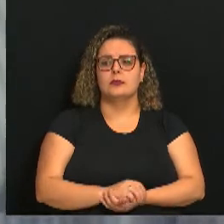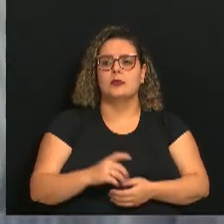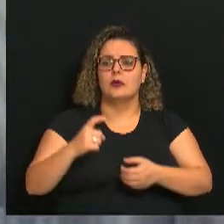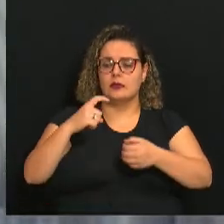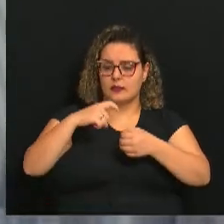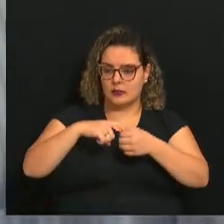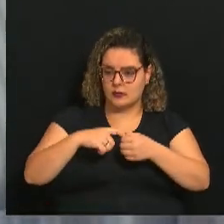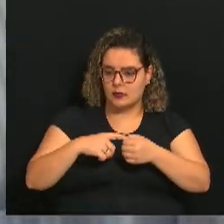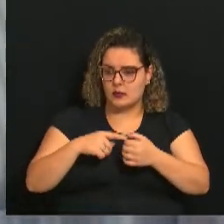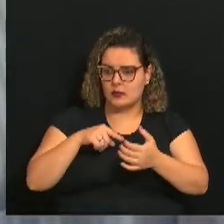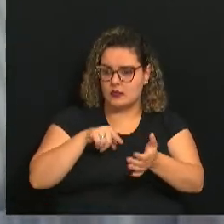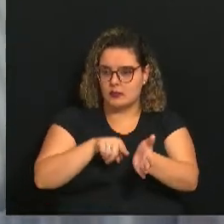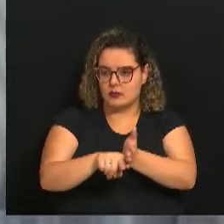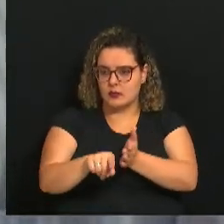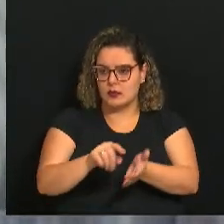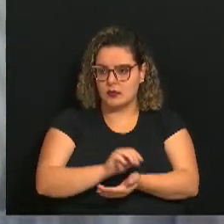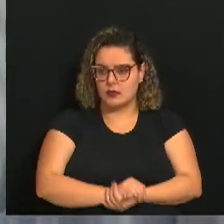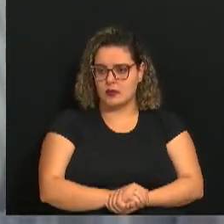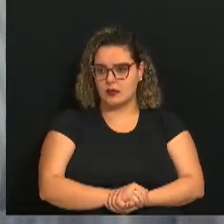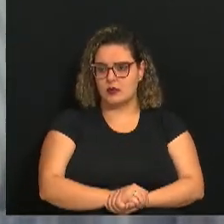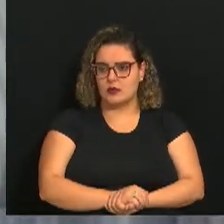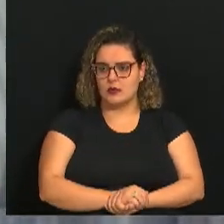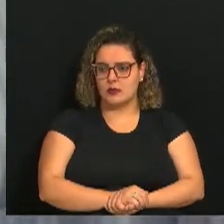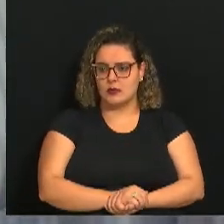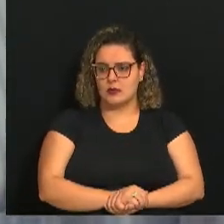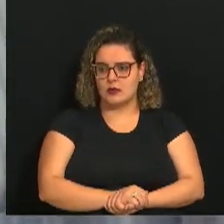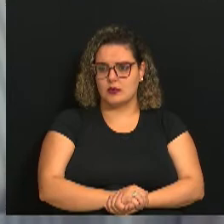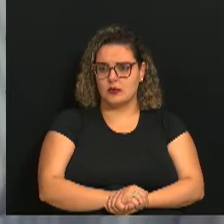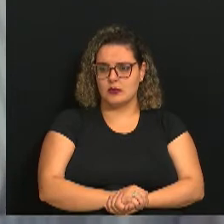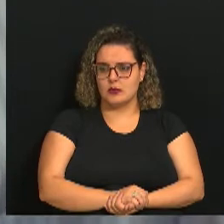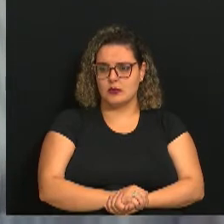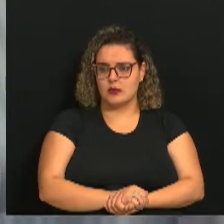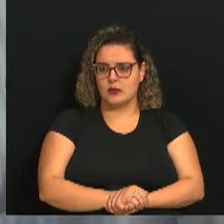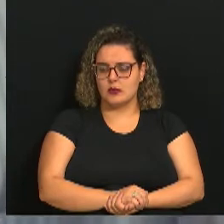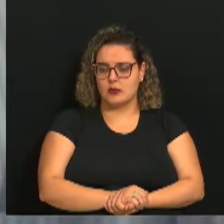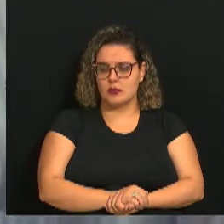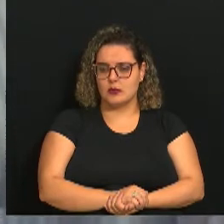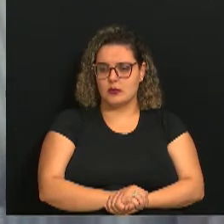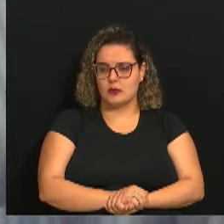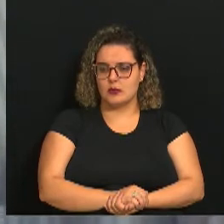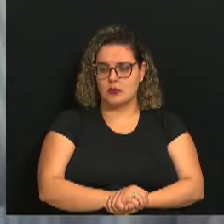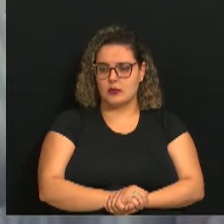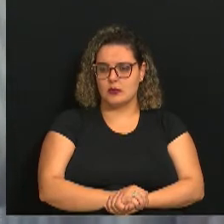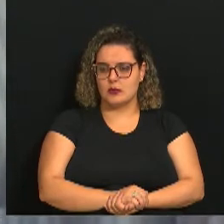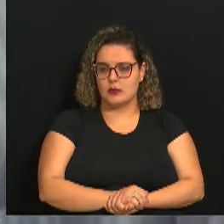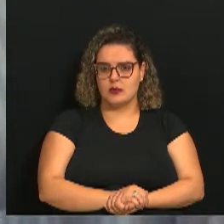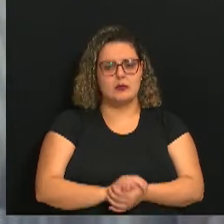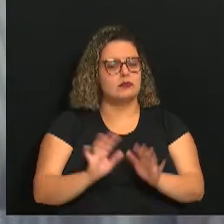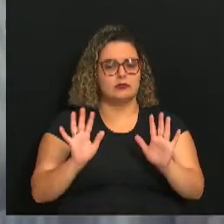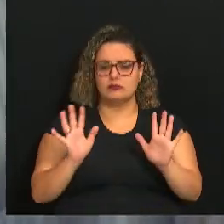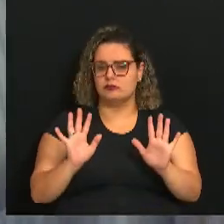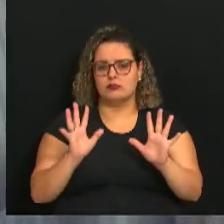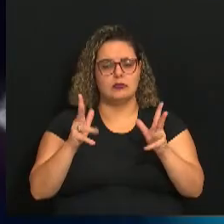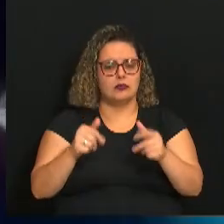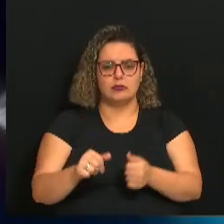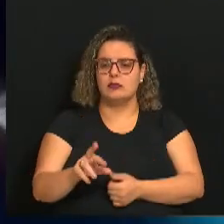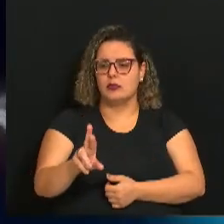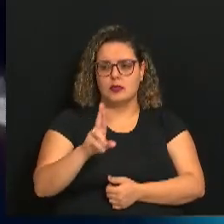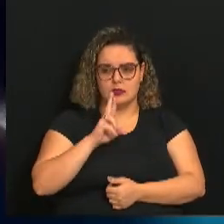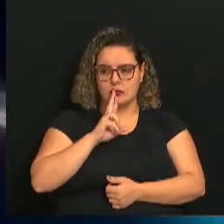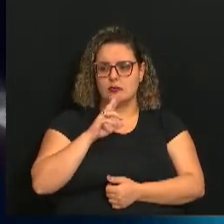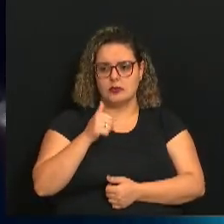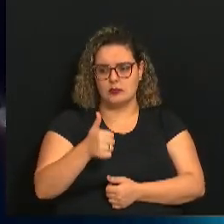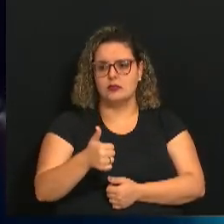questão, abordar algum tema com o Charles e com o Wagner. Não, para mim